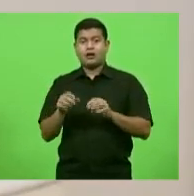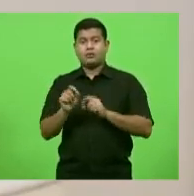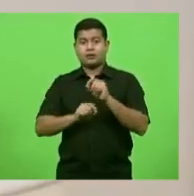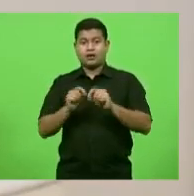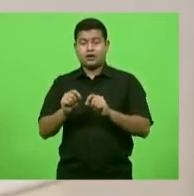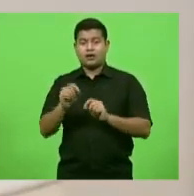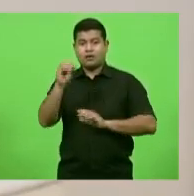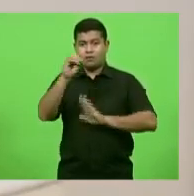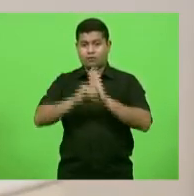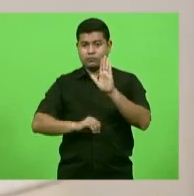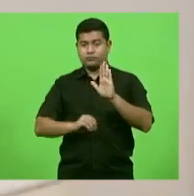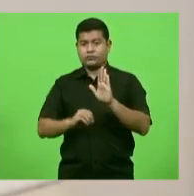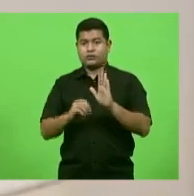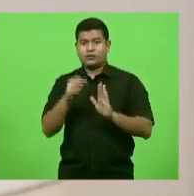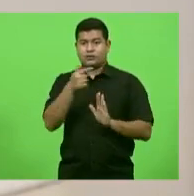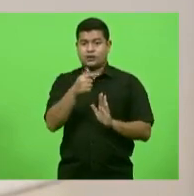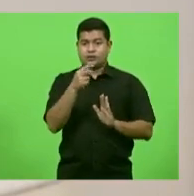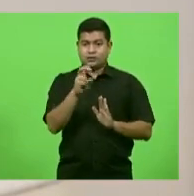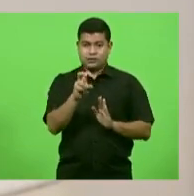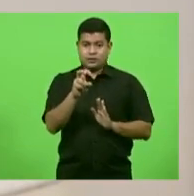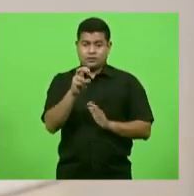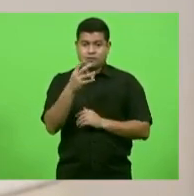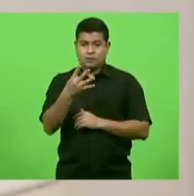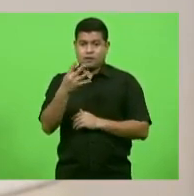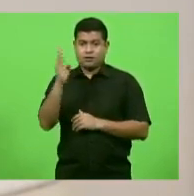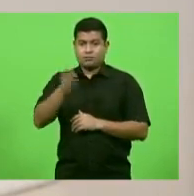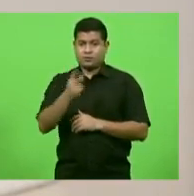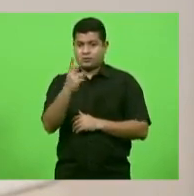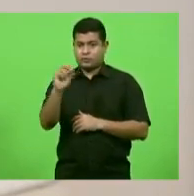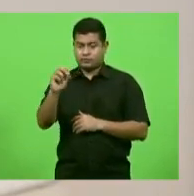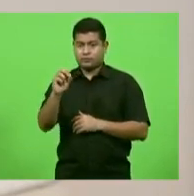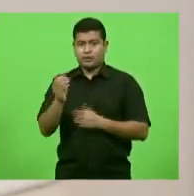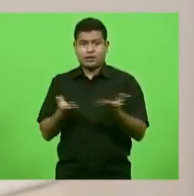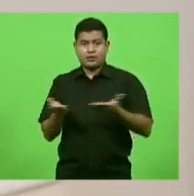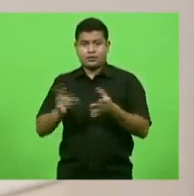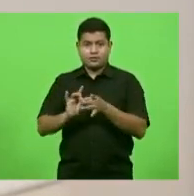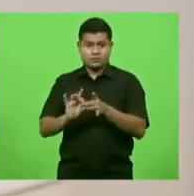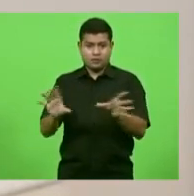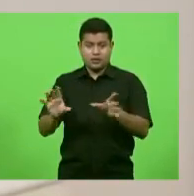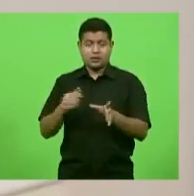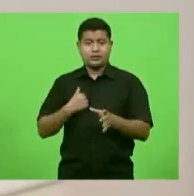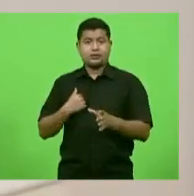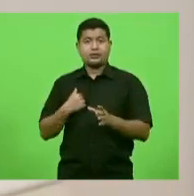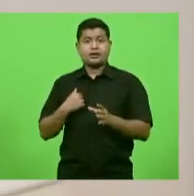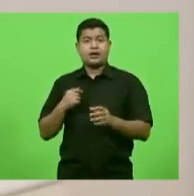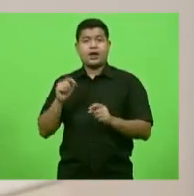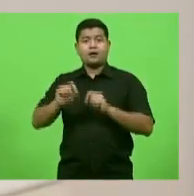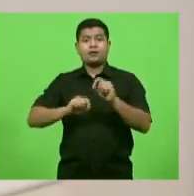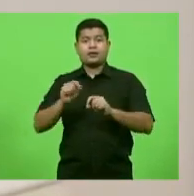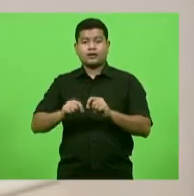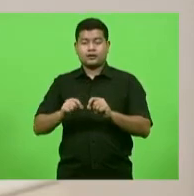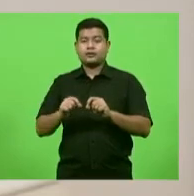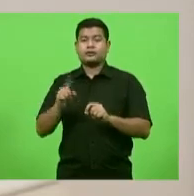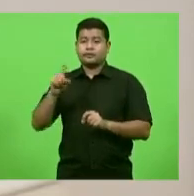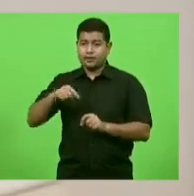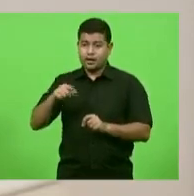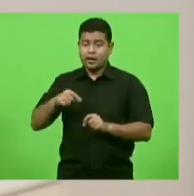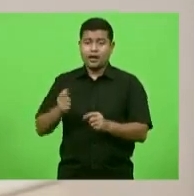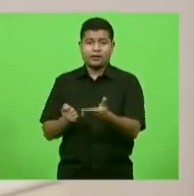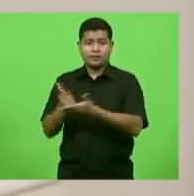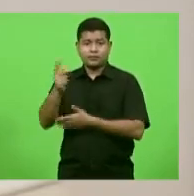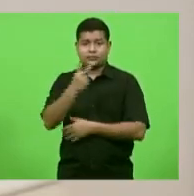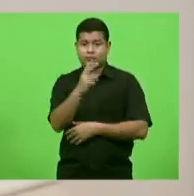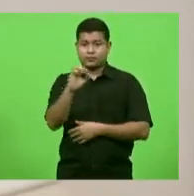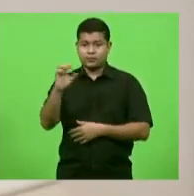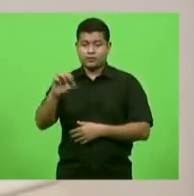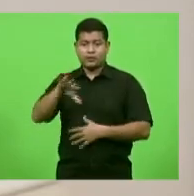número 754/2020, que tratava exatamente da compra dos 200 ventiladores pulmonares no valor de